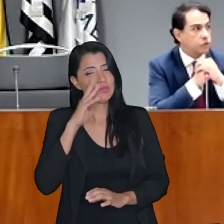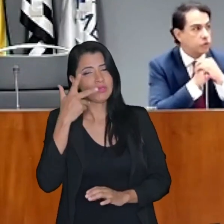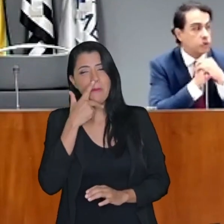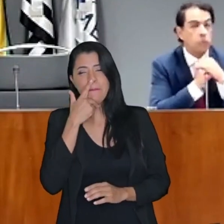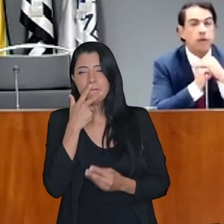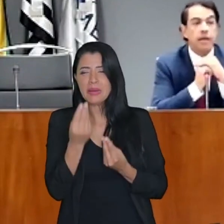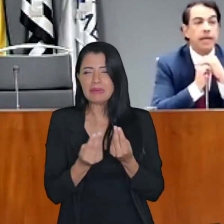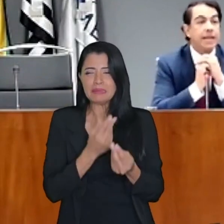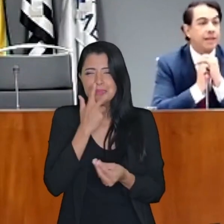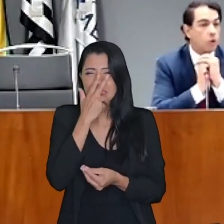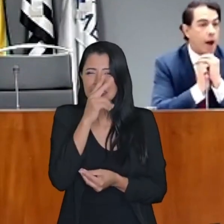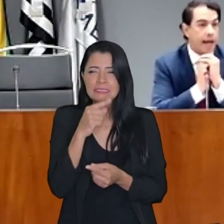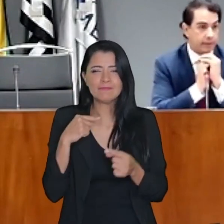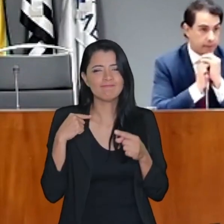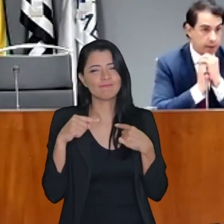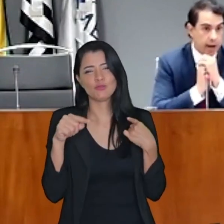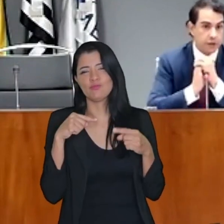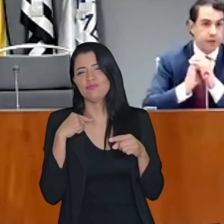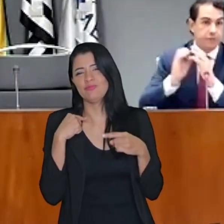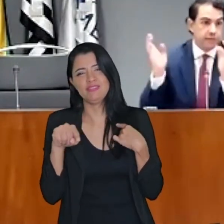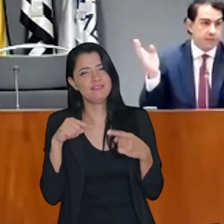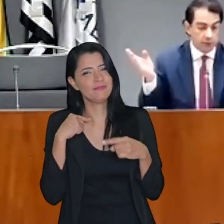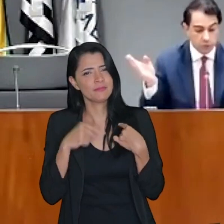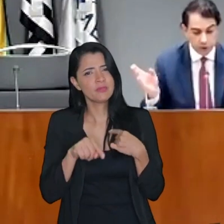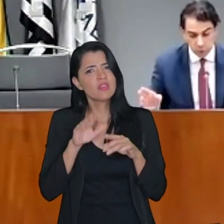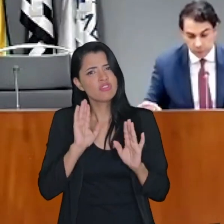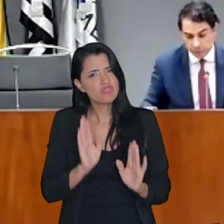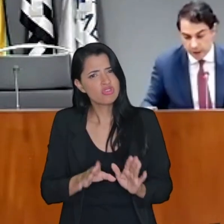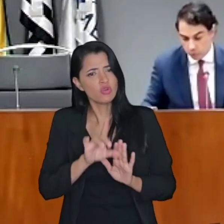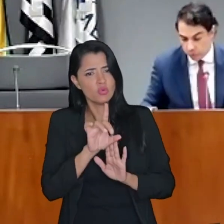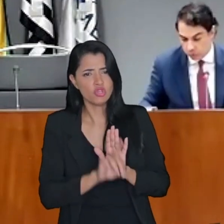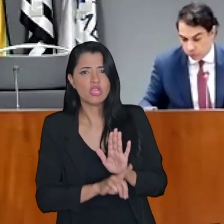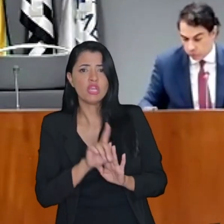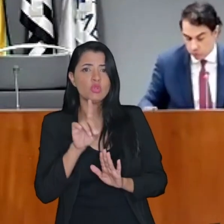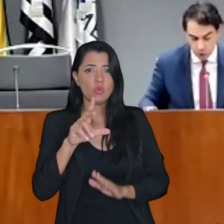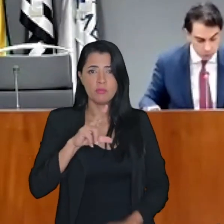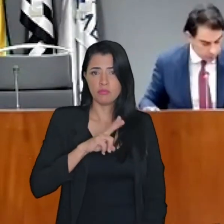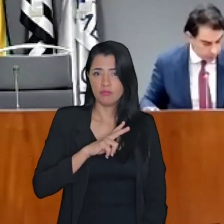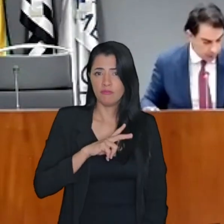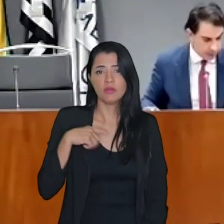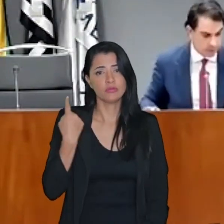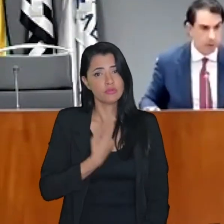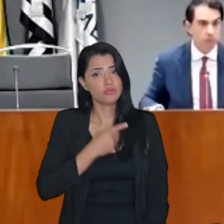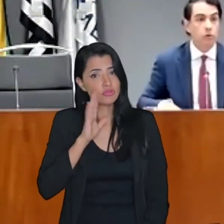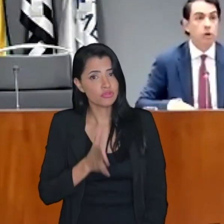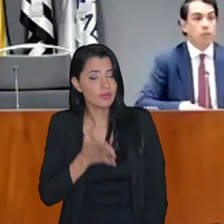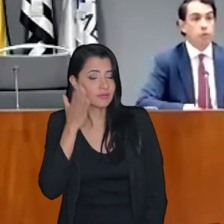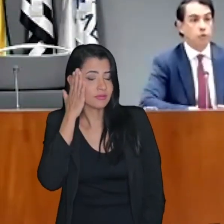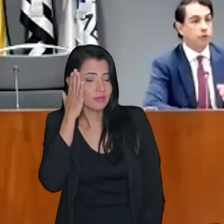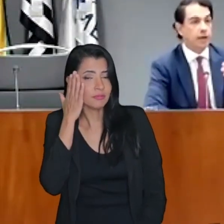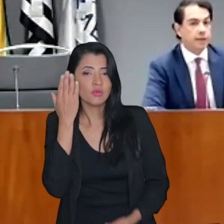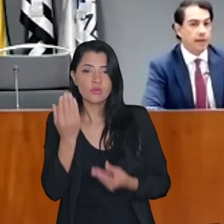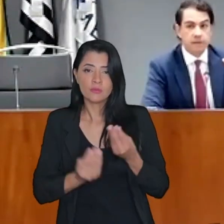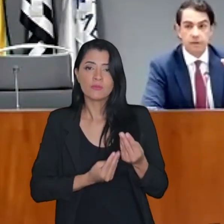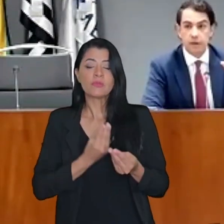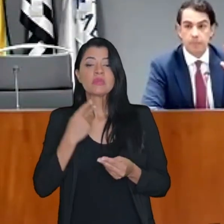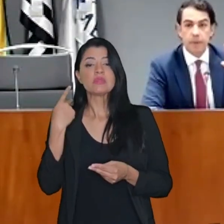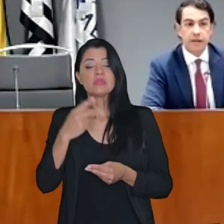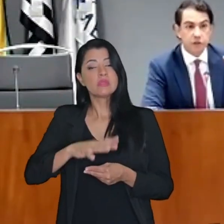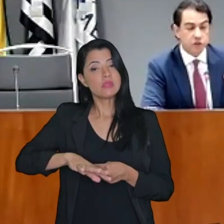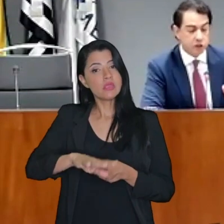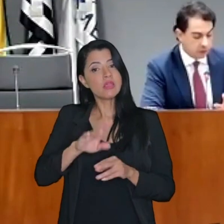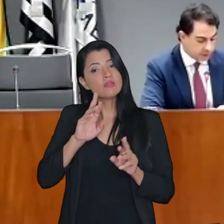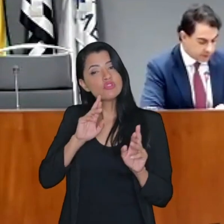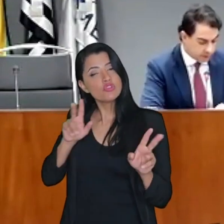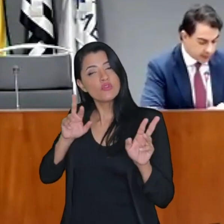vezes uma solução inadequada, haja vista que o direito privado, como todos nós bem sabemos, possui finalidades